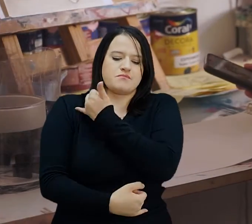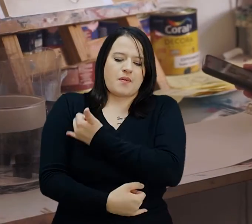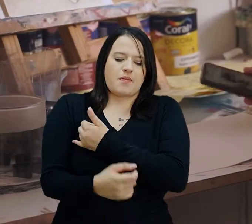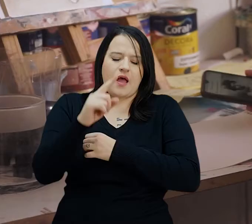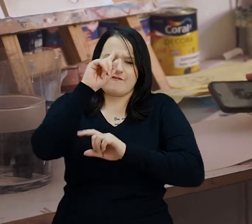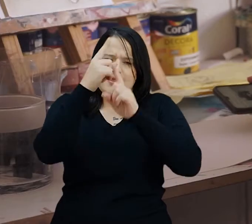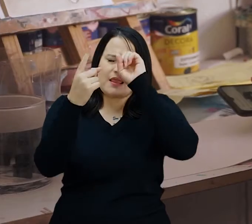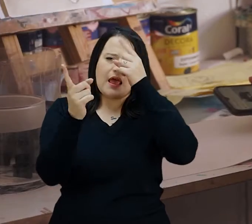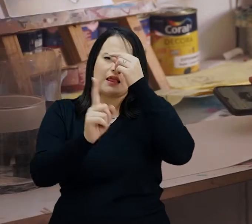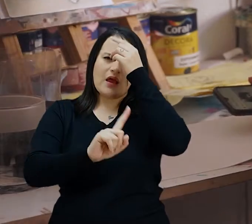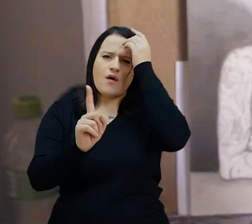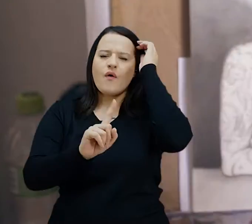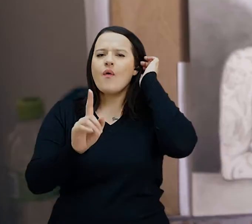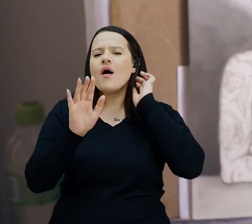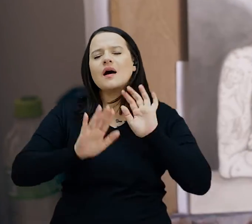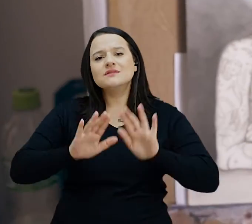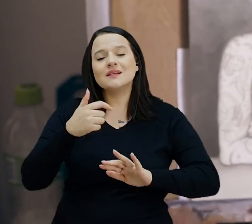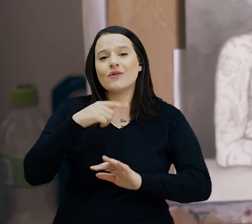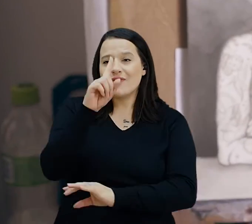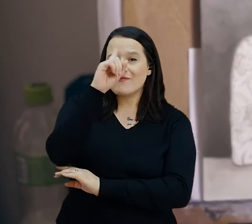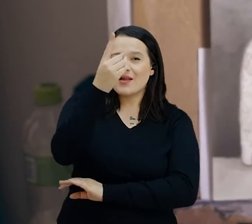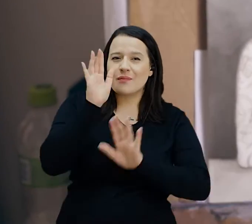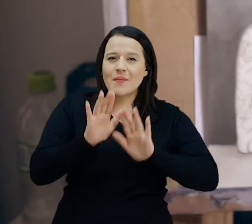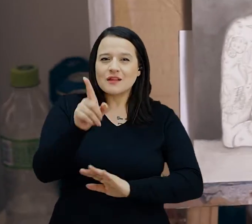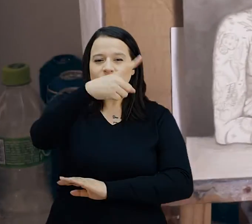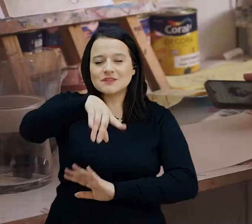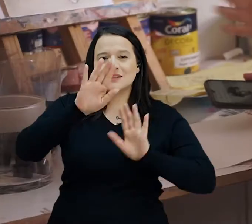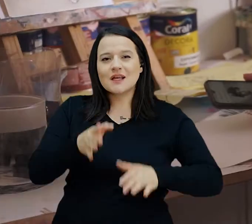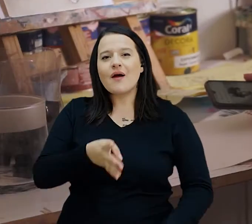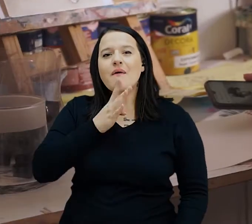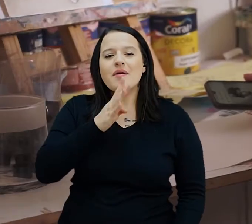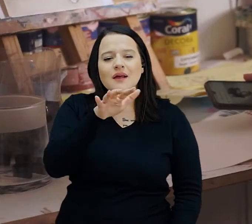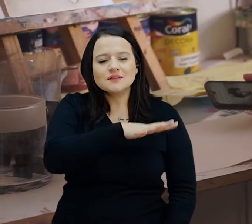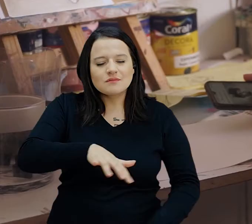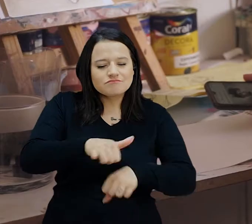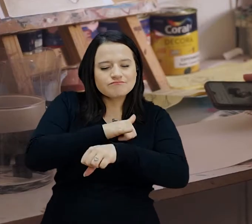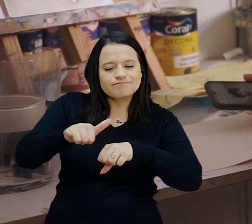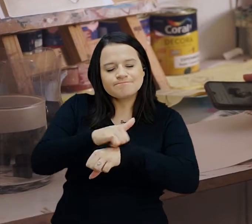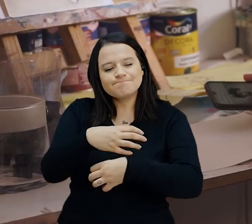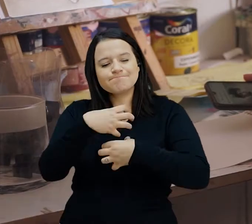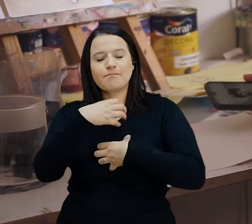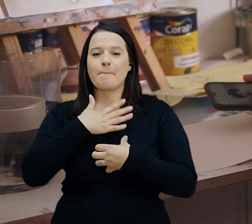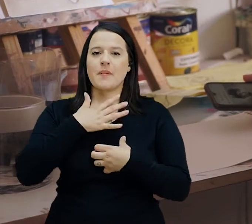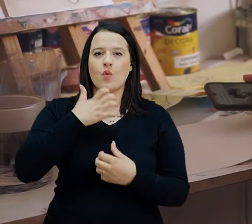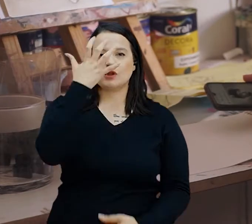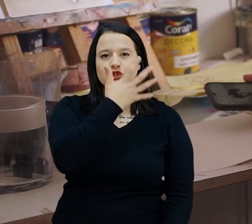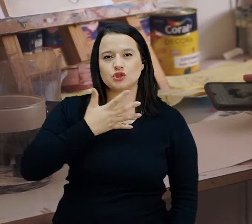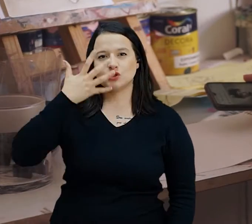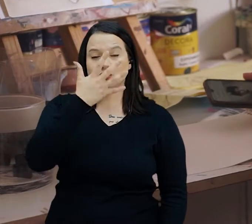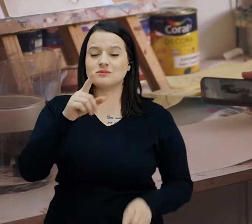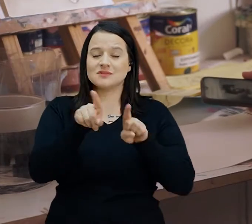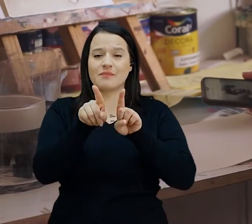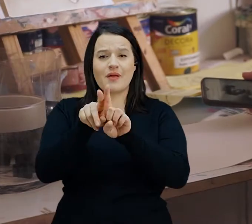mulher tatuada. Eu não inventei isso daqui, às vezes eu invento, mas pra mostrar pra vocês como vocês podem desenvolver um